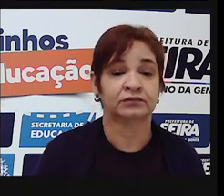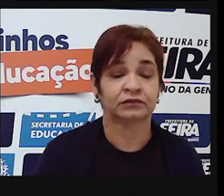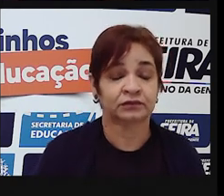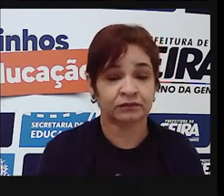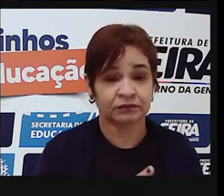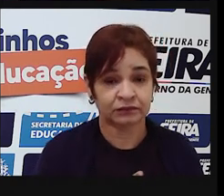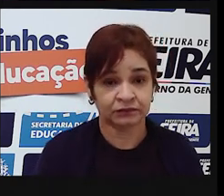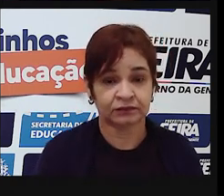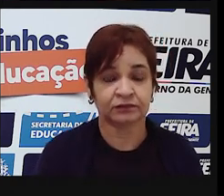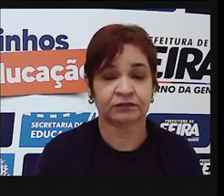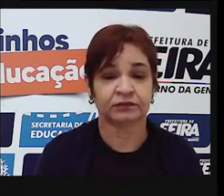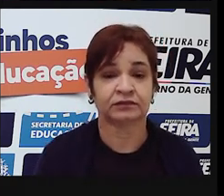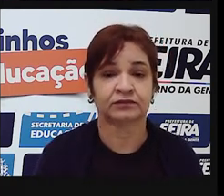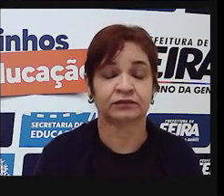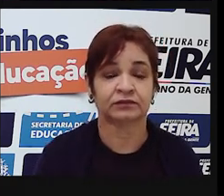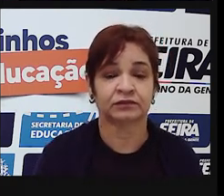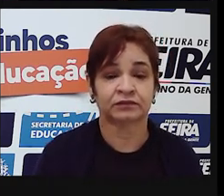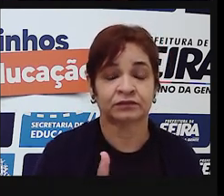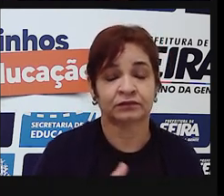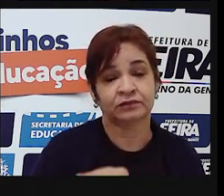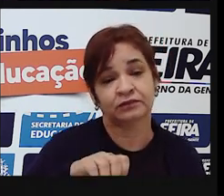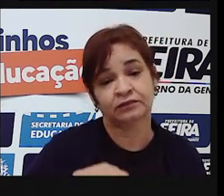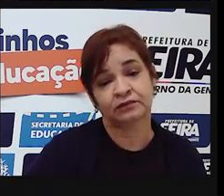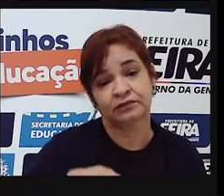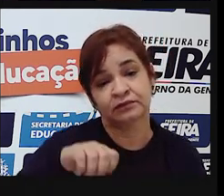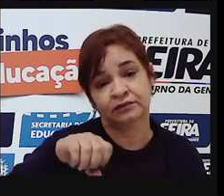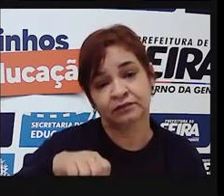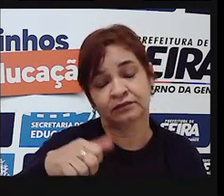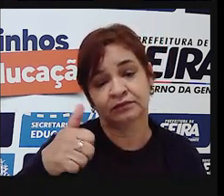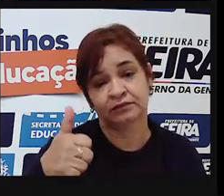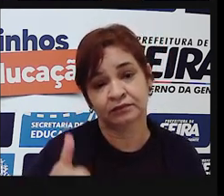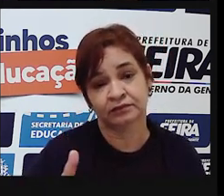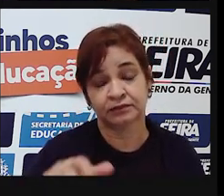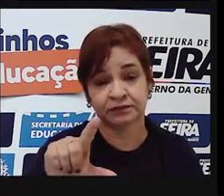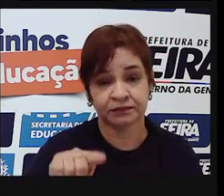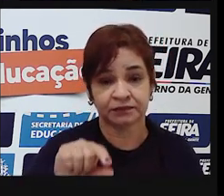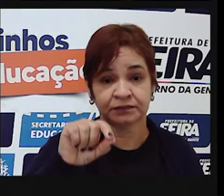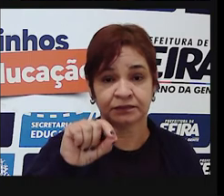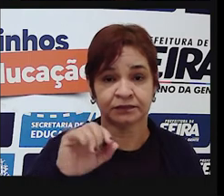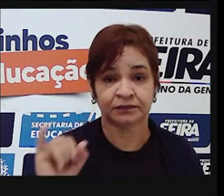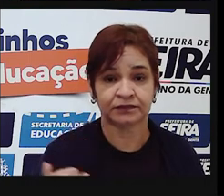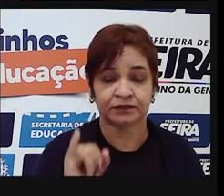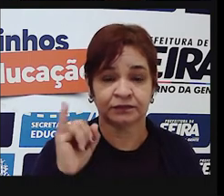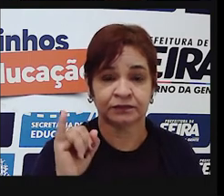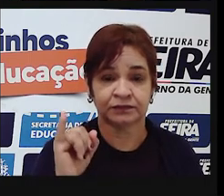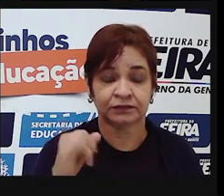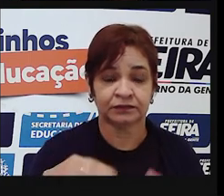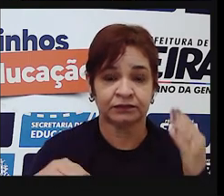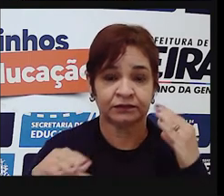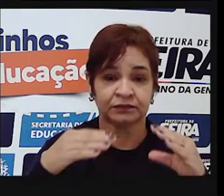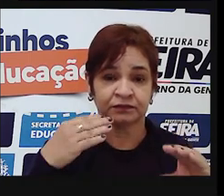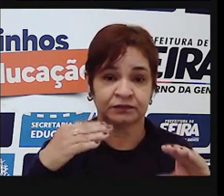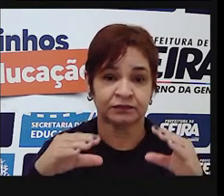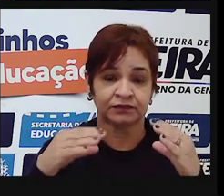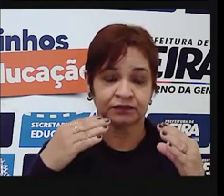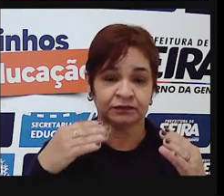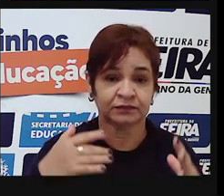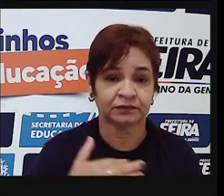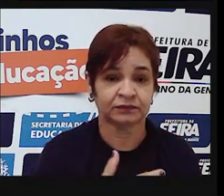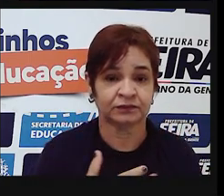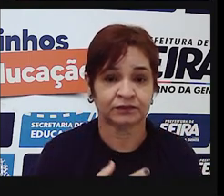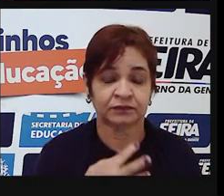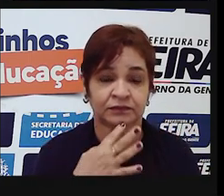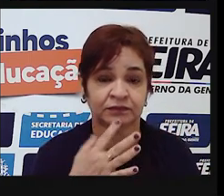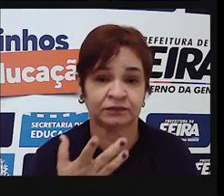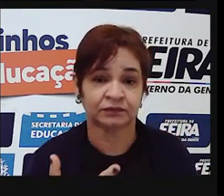em 1991, que se destacou com o hit O Canto da Cidade. Vocês conhecem essa? O canto